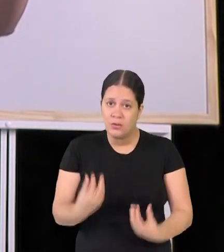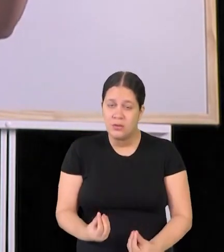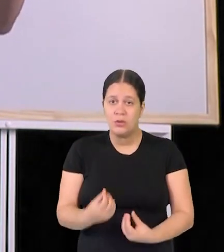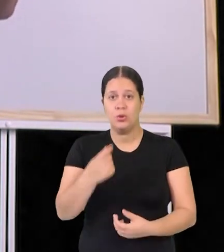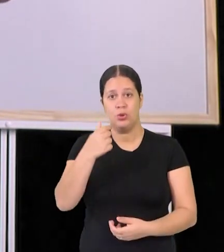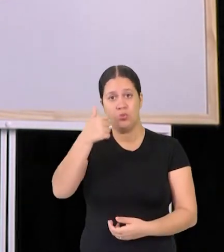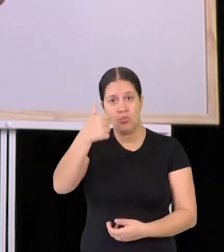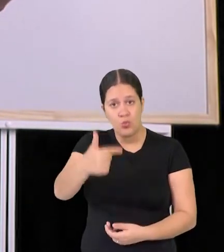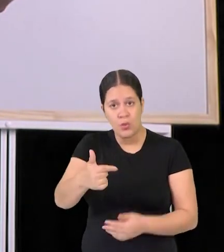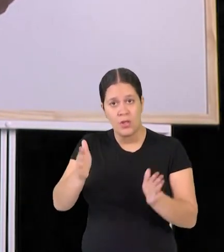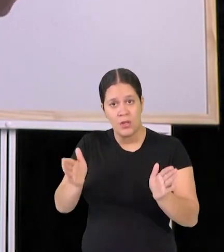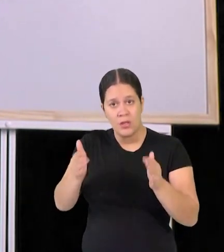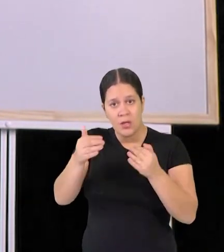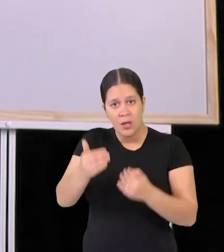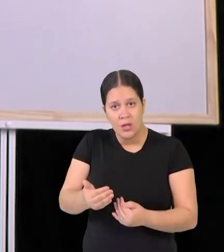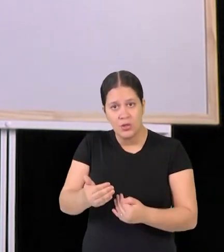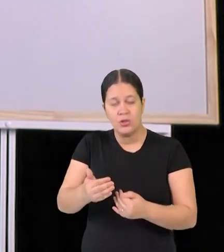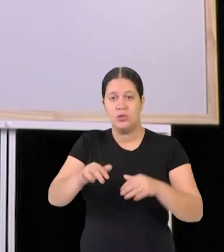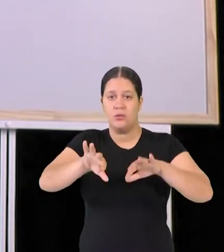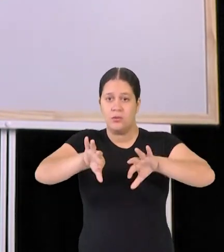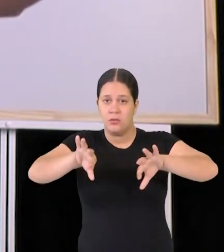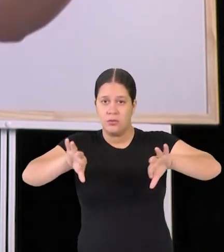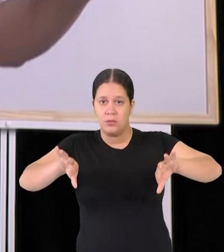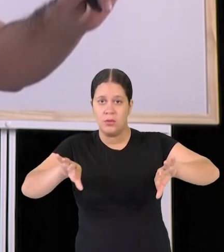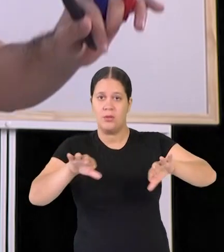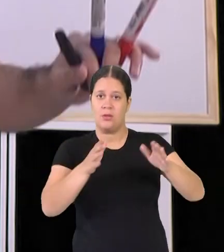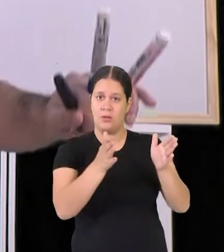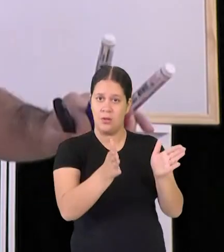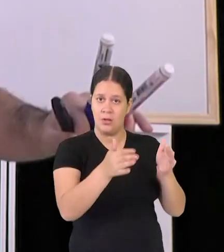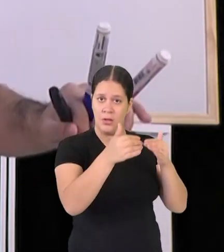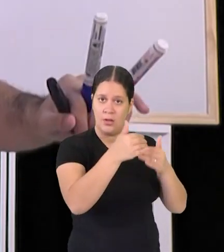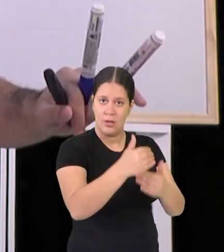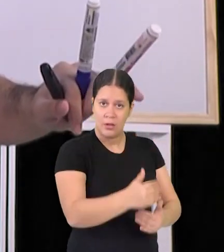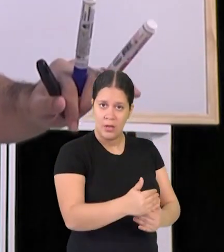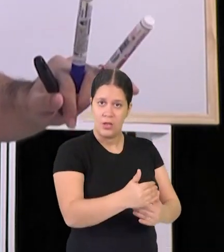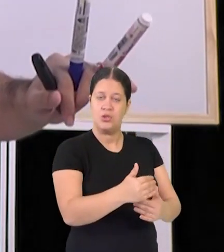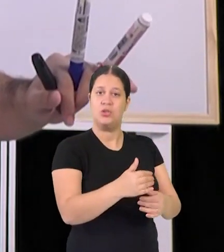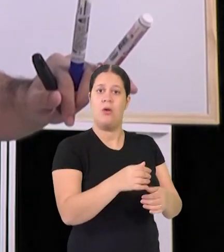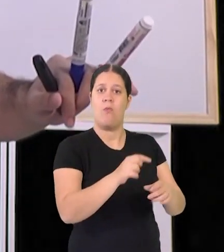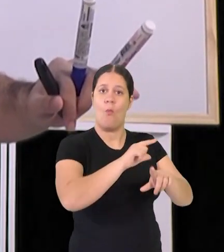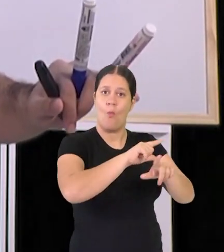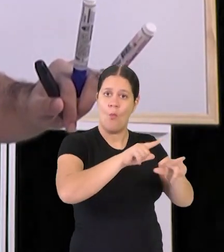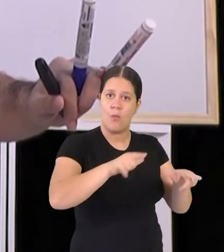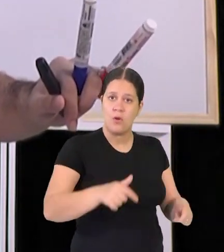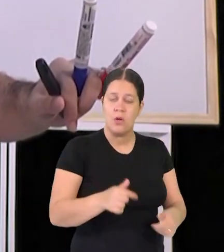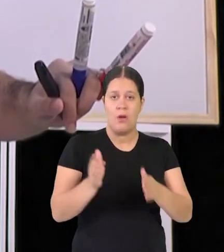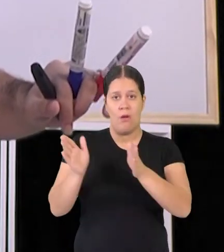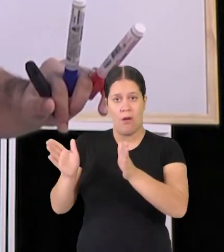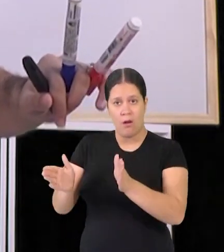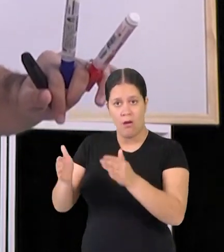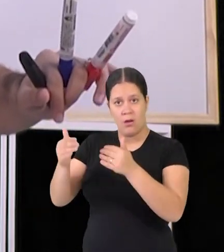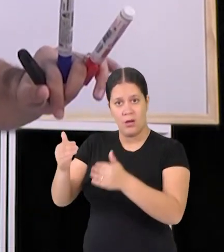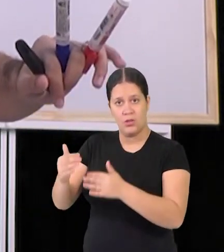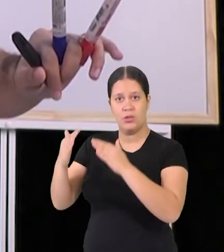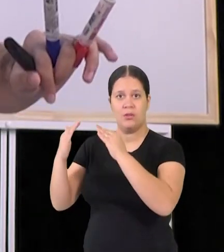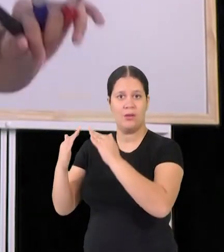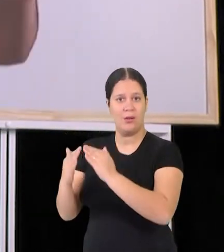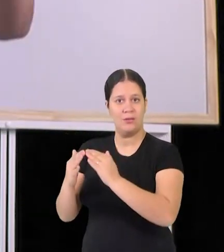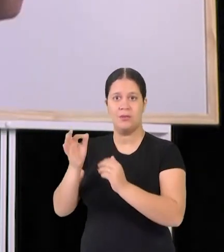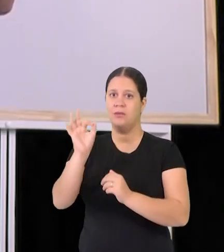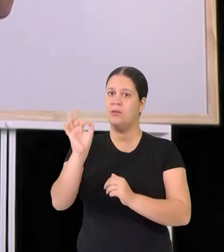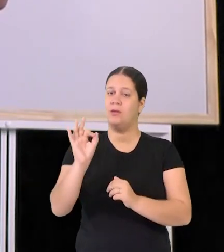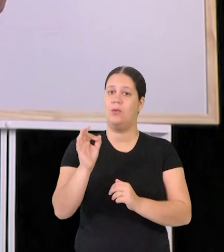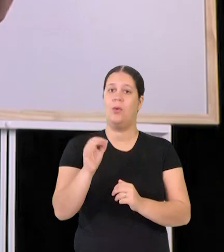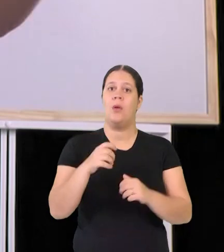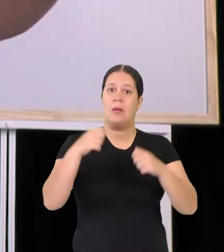duas caixas separadas, a caixa da lavanderia esvazia mais rápido e fica só com água na casa. E não é o que ele quer. Ele quer